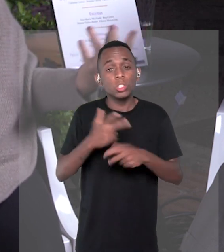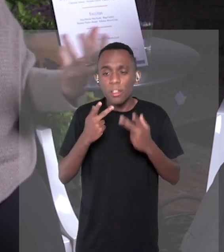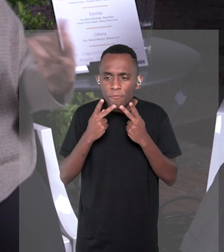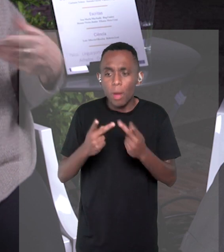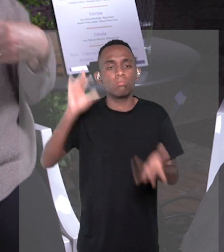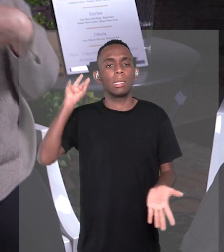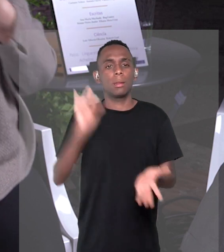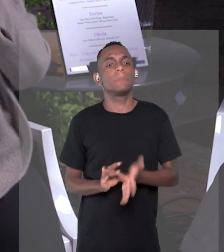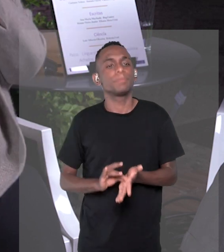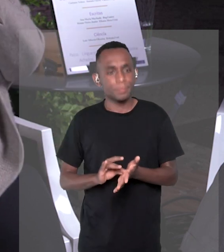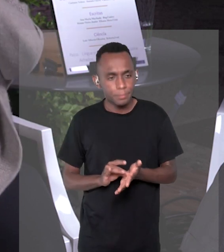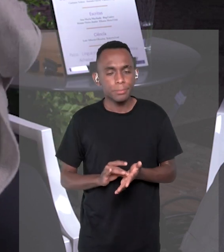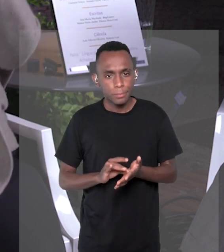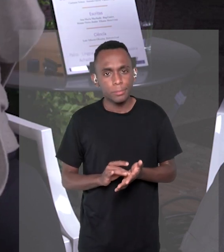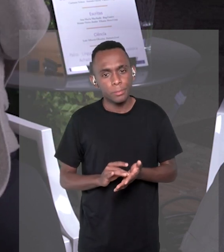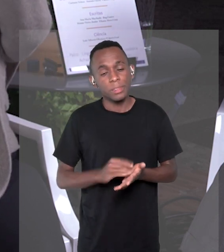trouxe ideias,